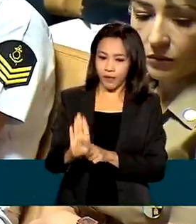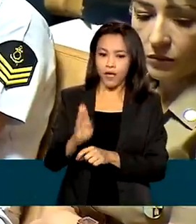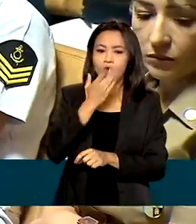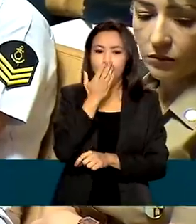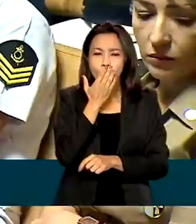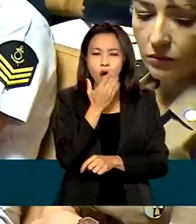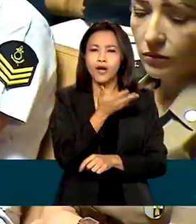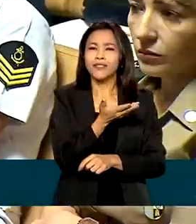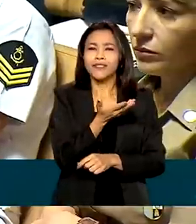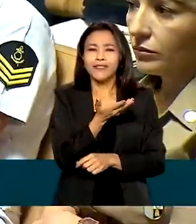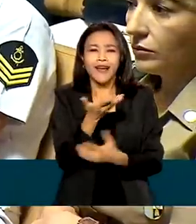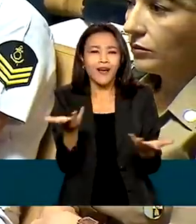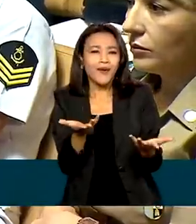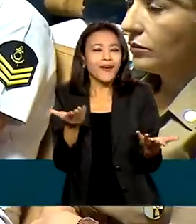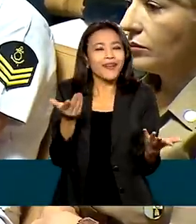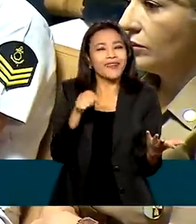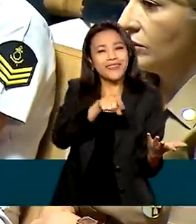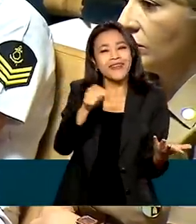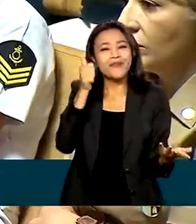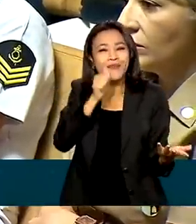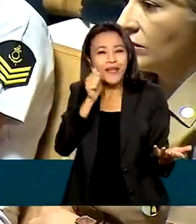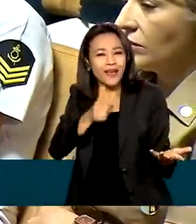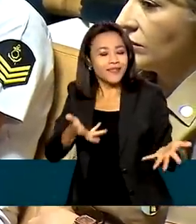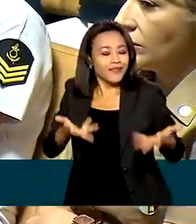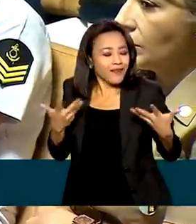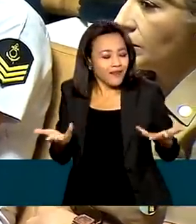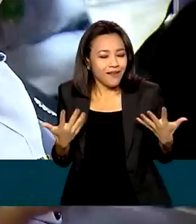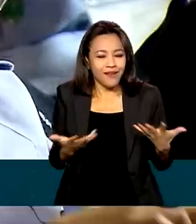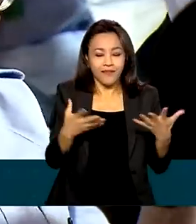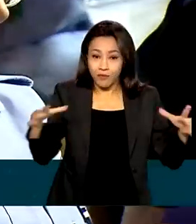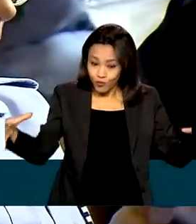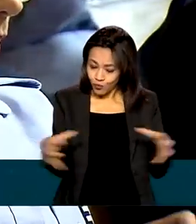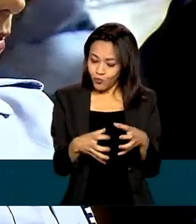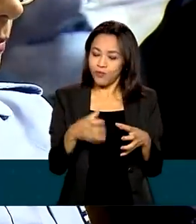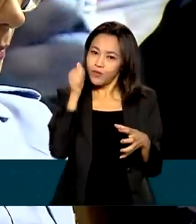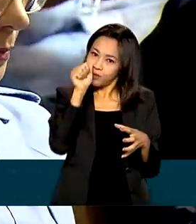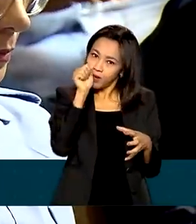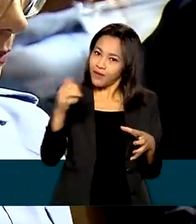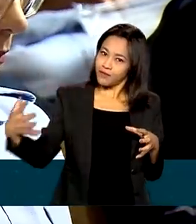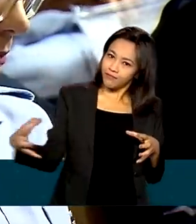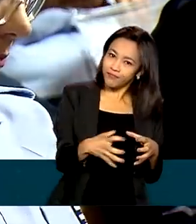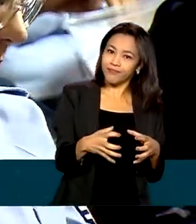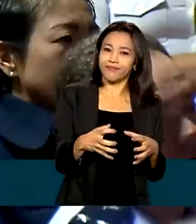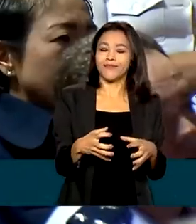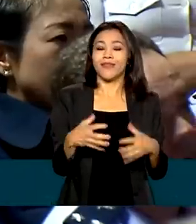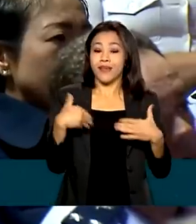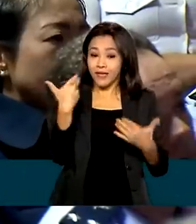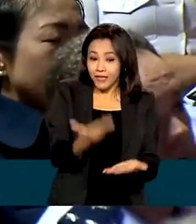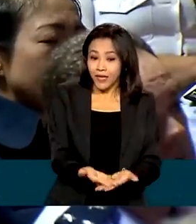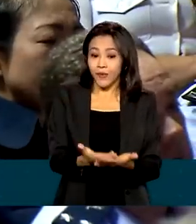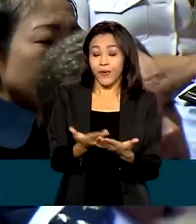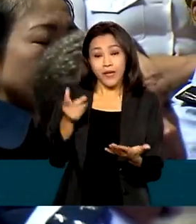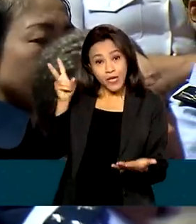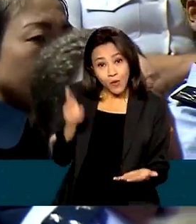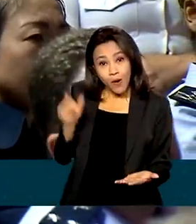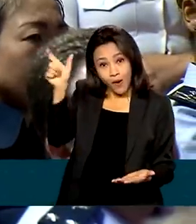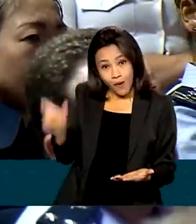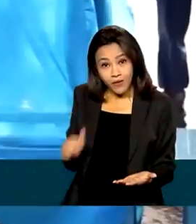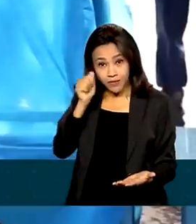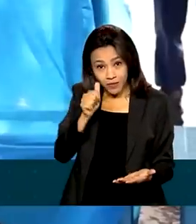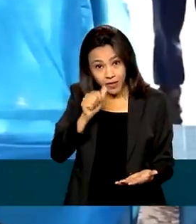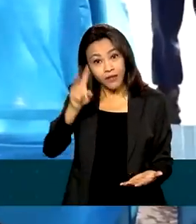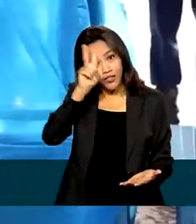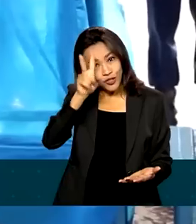e leveza com a presença feminina no efetivo. Desde então, mulheres como Joyce têm feito